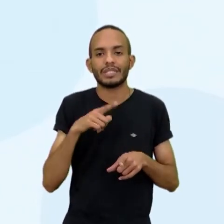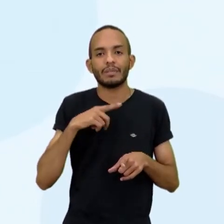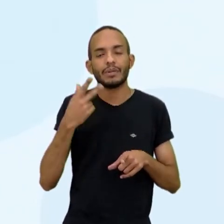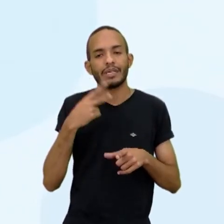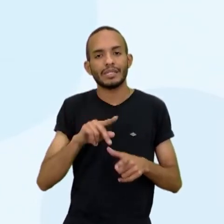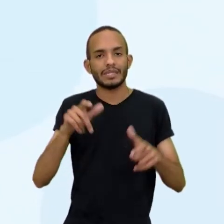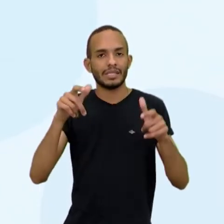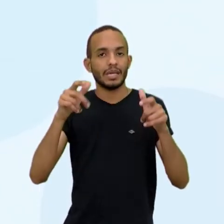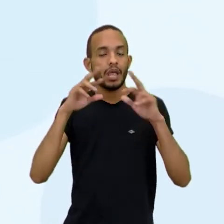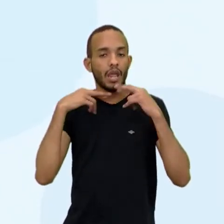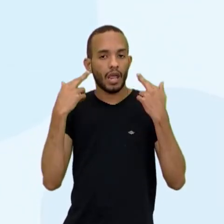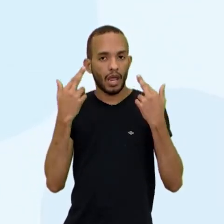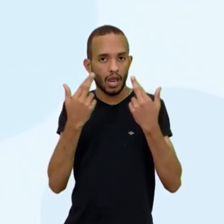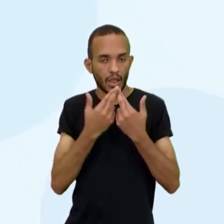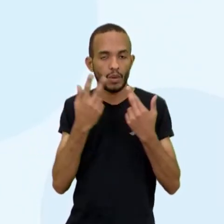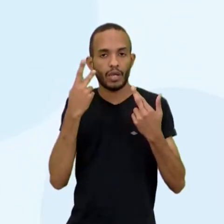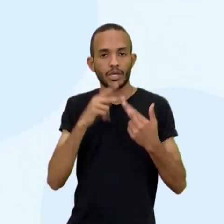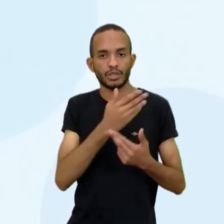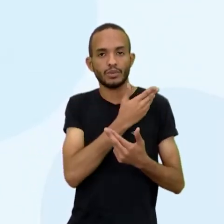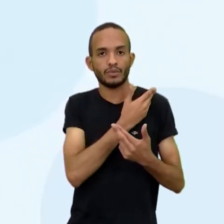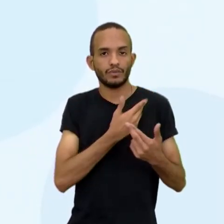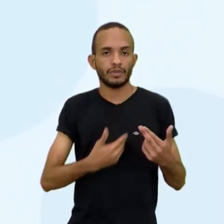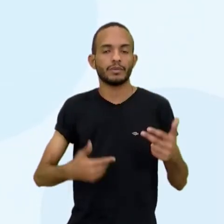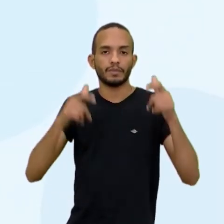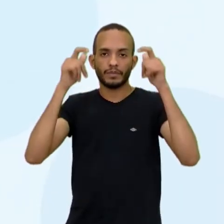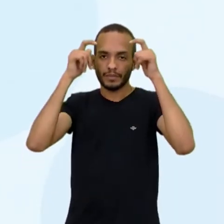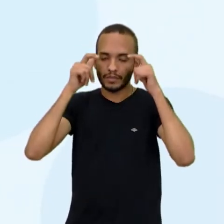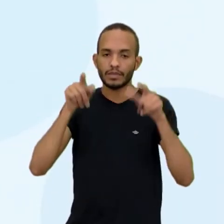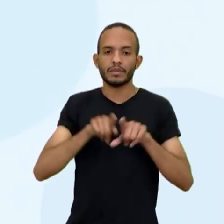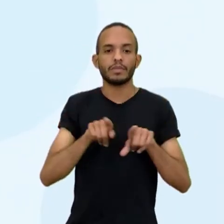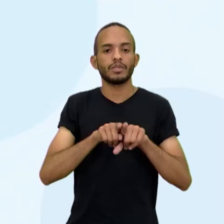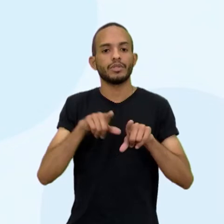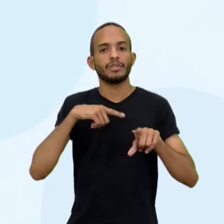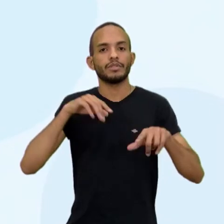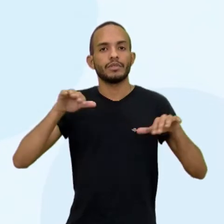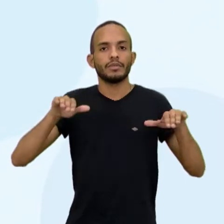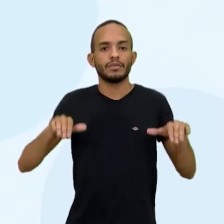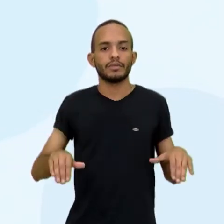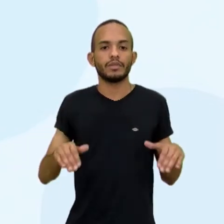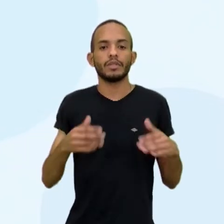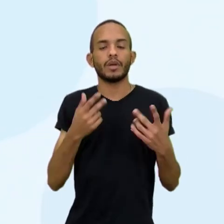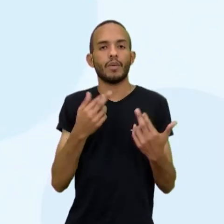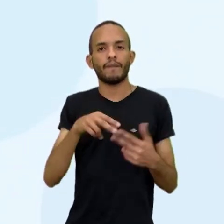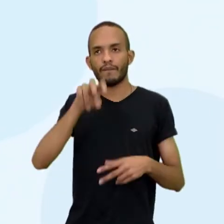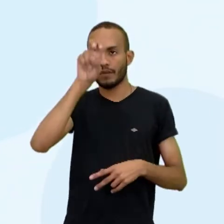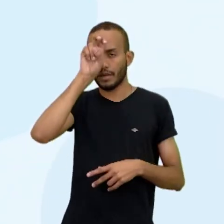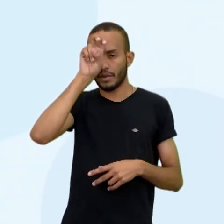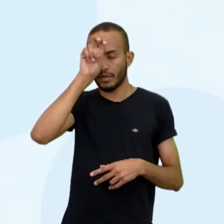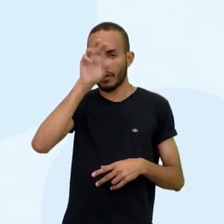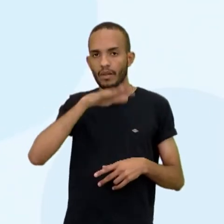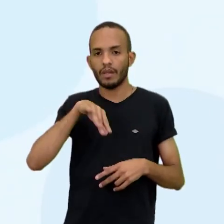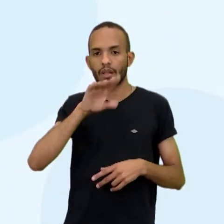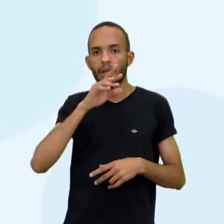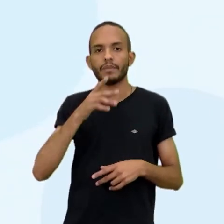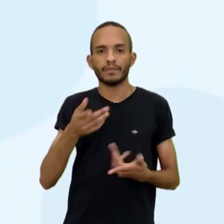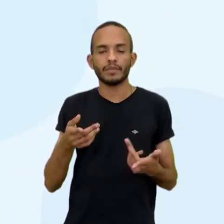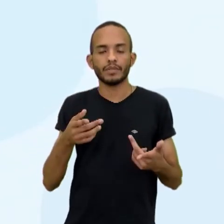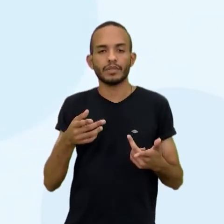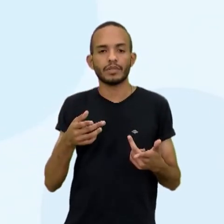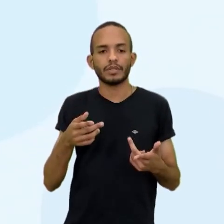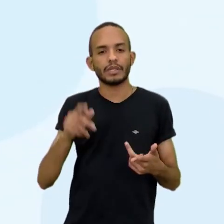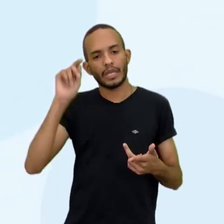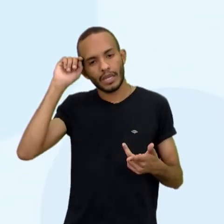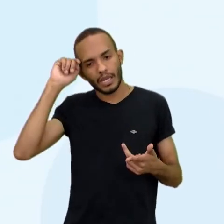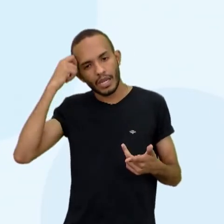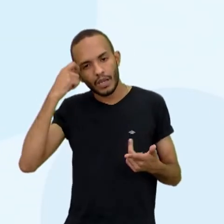reino que, inclusive, estes homens, eles ocuparam lugares como faraós do Egito. E eles são conhecidos aí como os